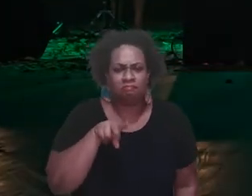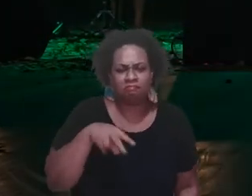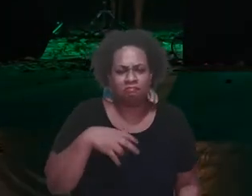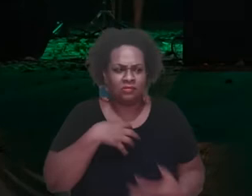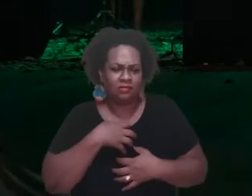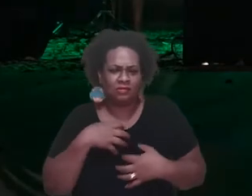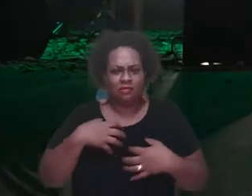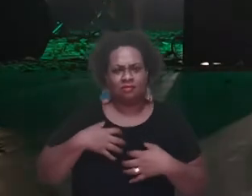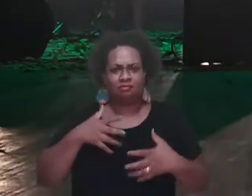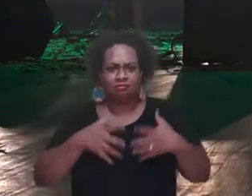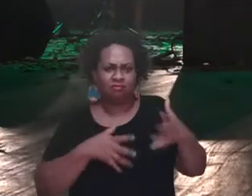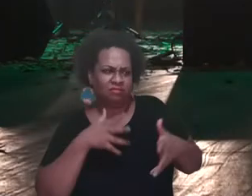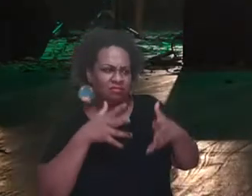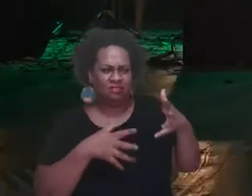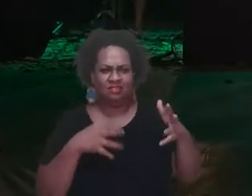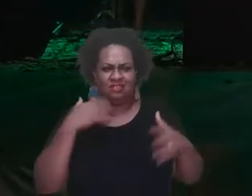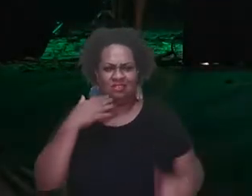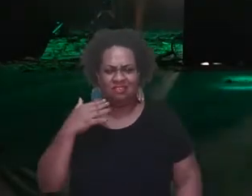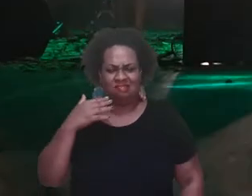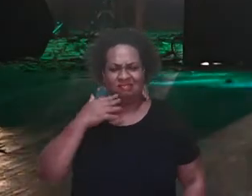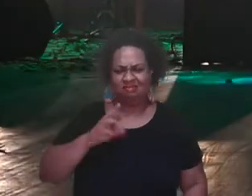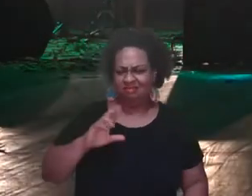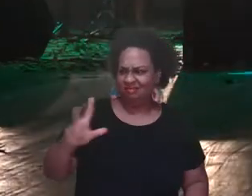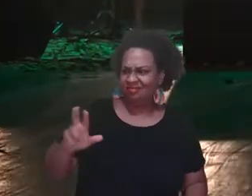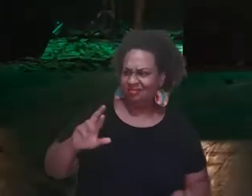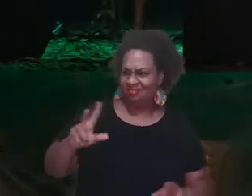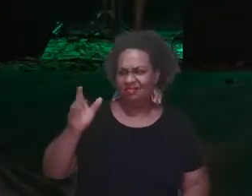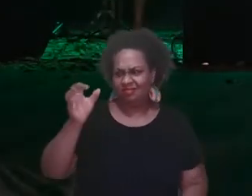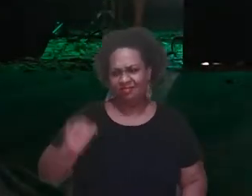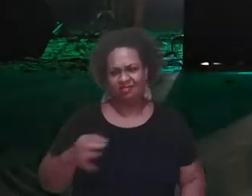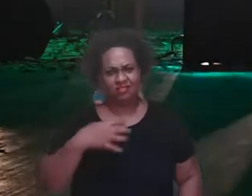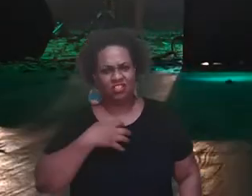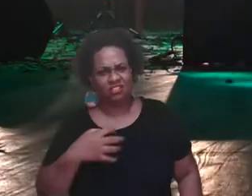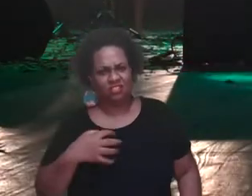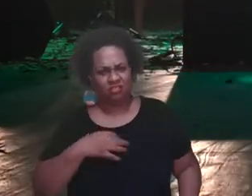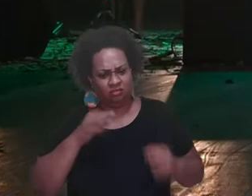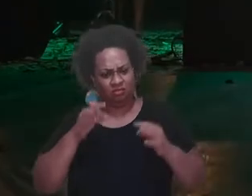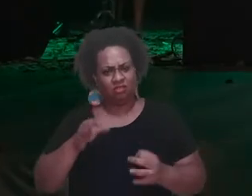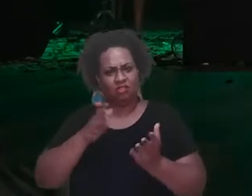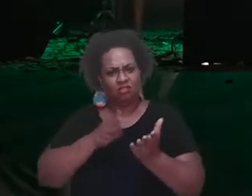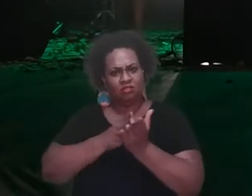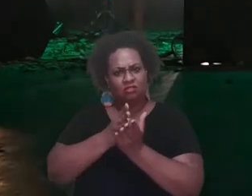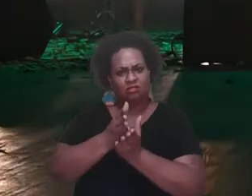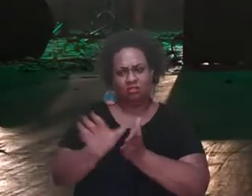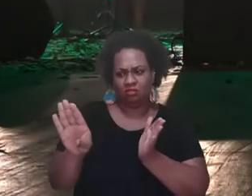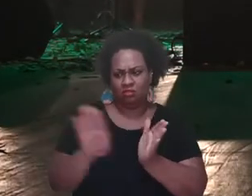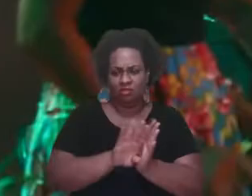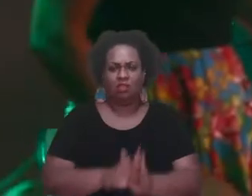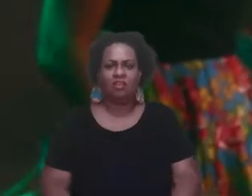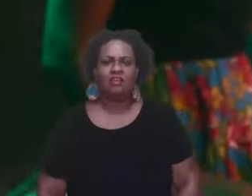do jeito que falar olha sujeito dá um jeito desse jeito quando eu